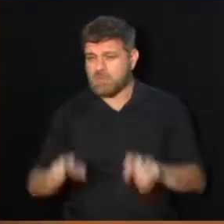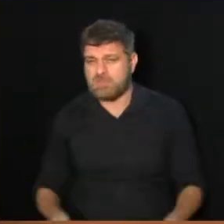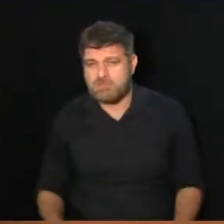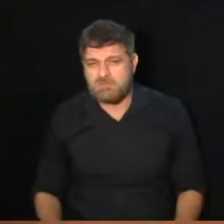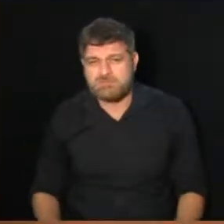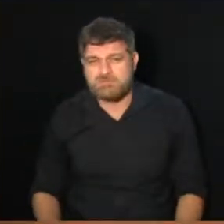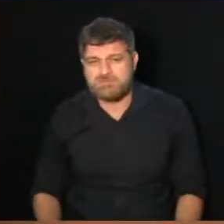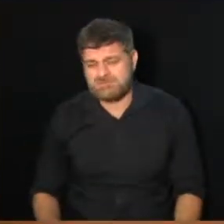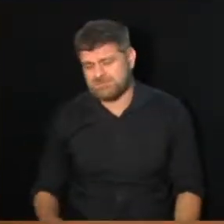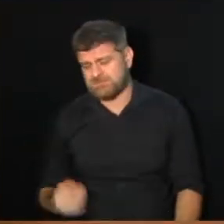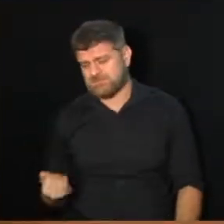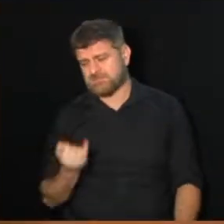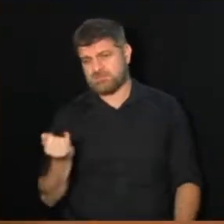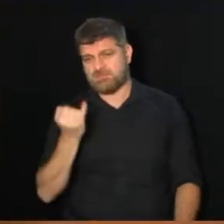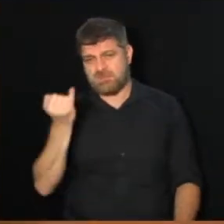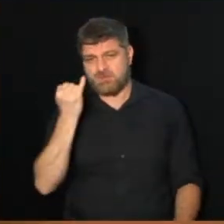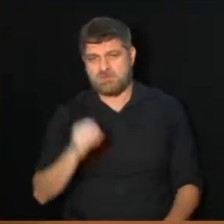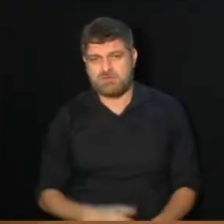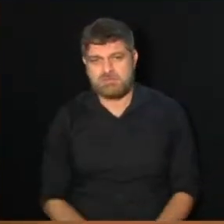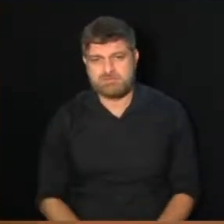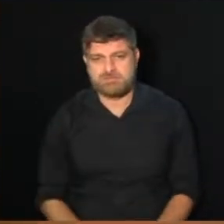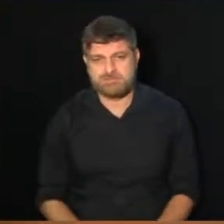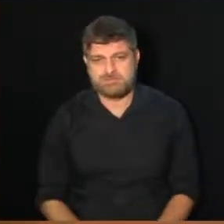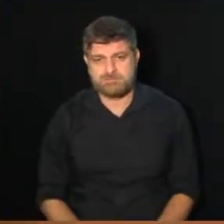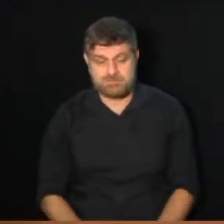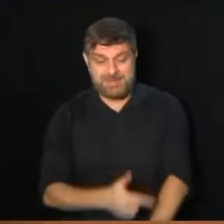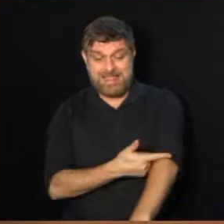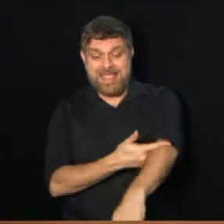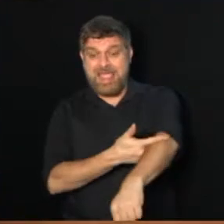ponto, isso é muito importante, gente. A